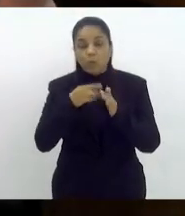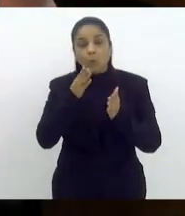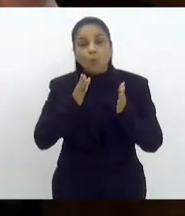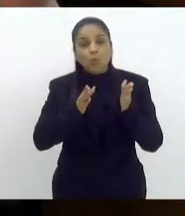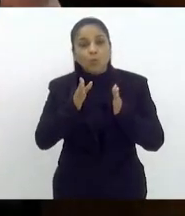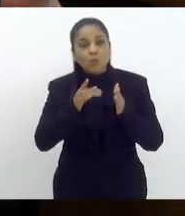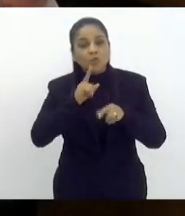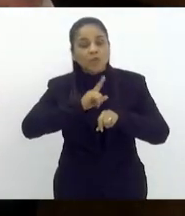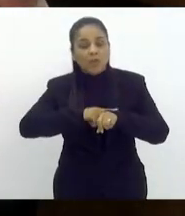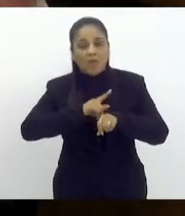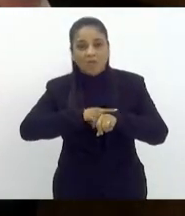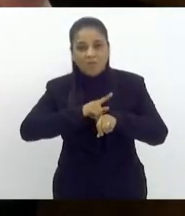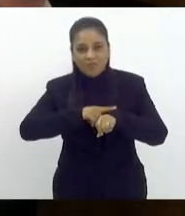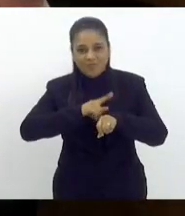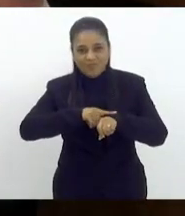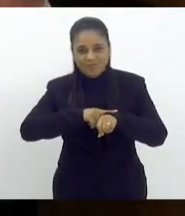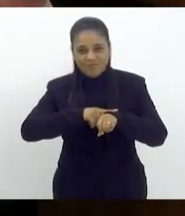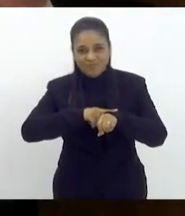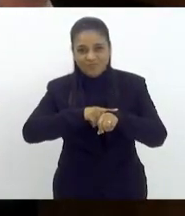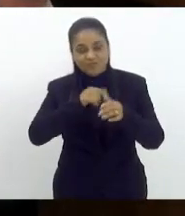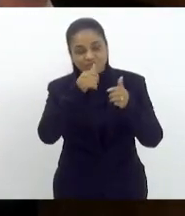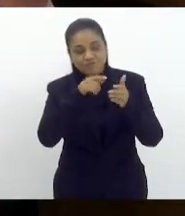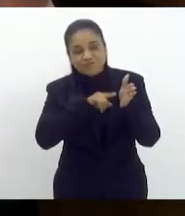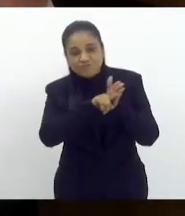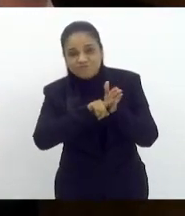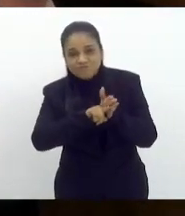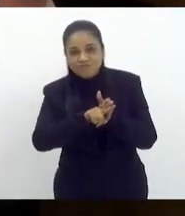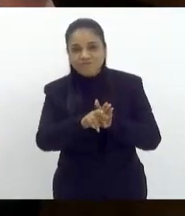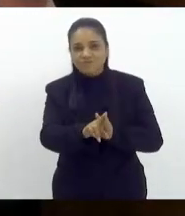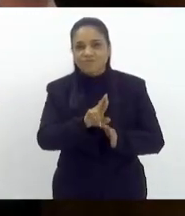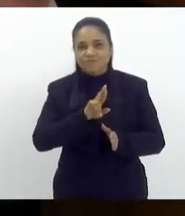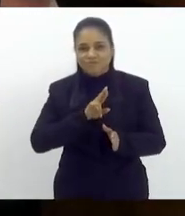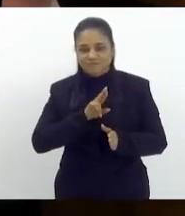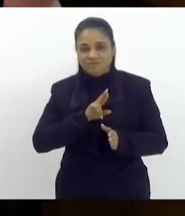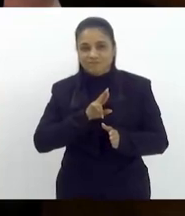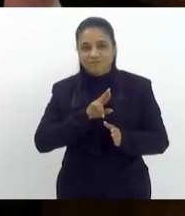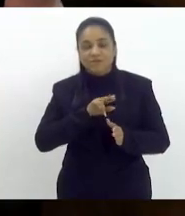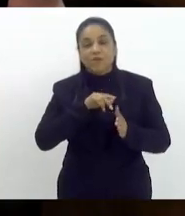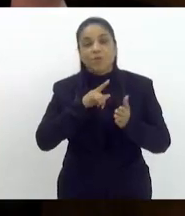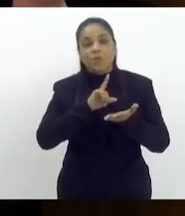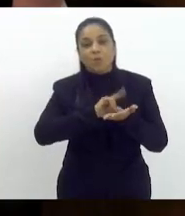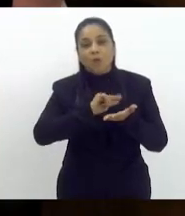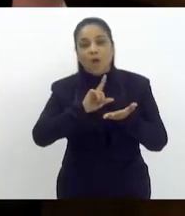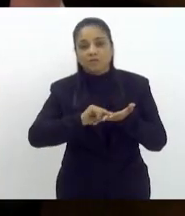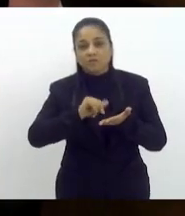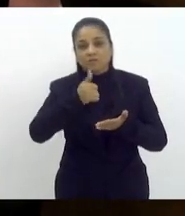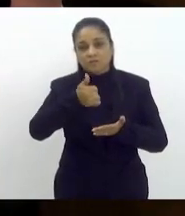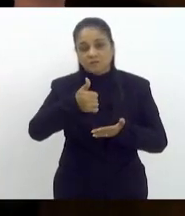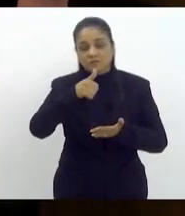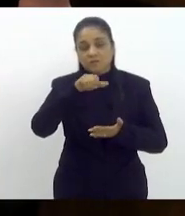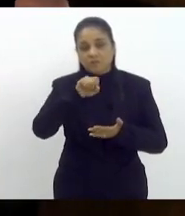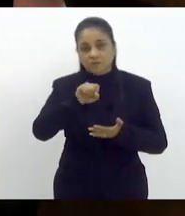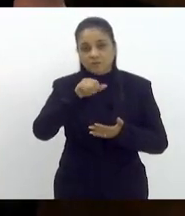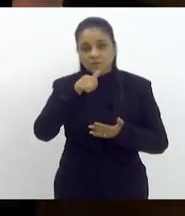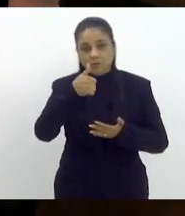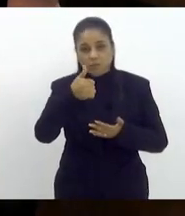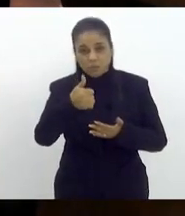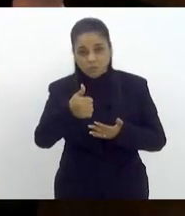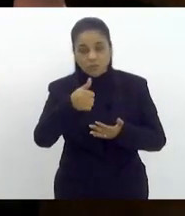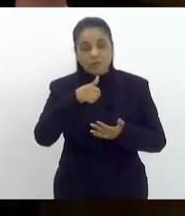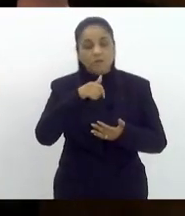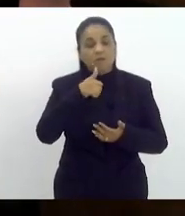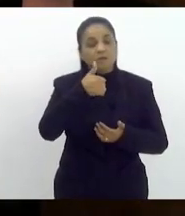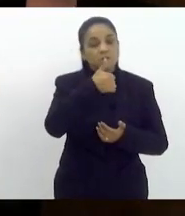a verificação de resultado uma coisa que o dispõe artigo 181 outra coisa que dispara o artigo 182